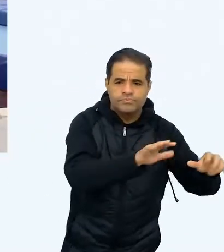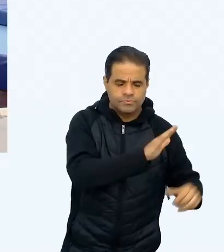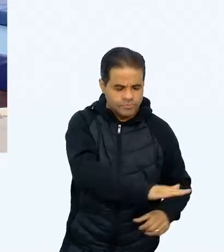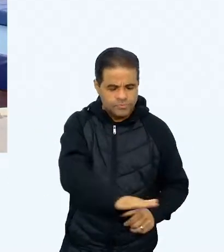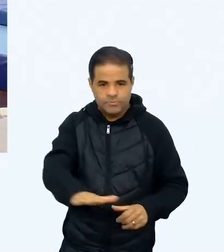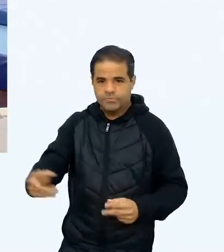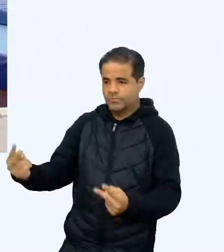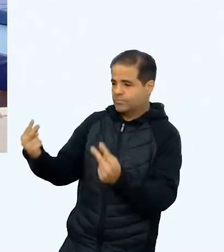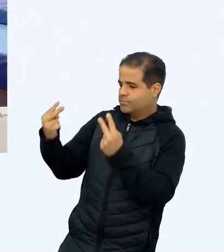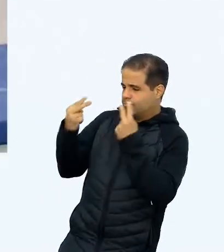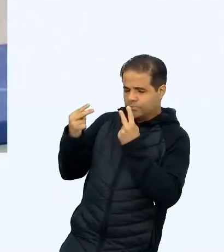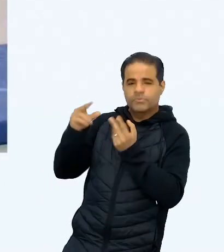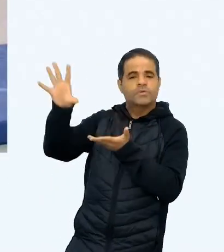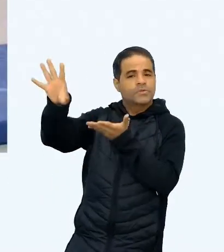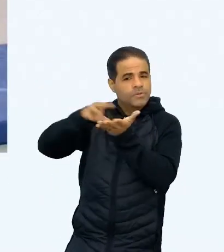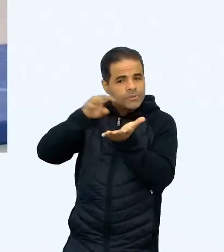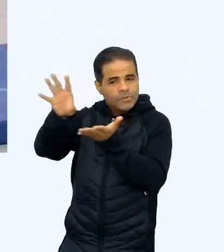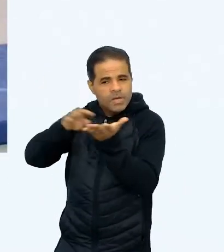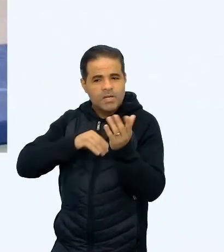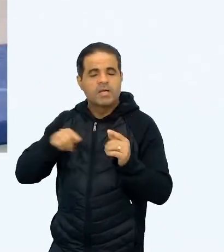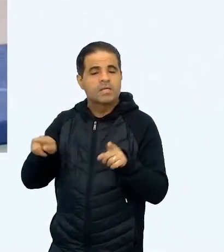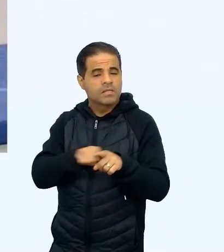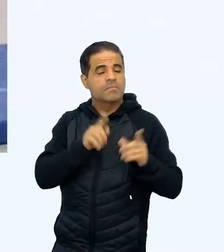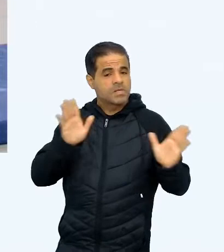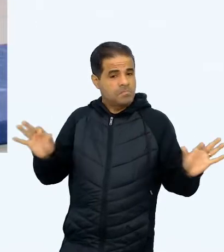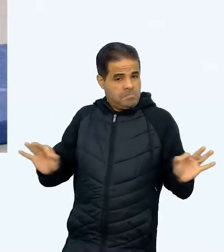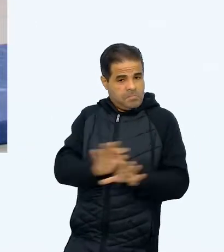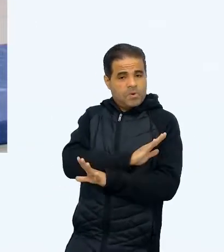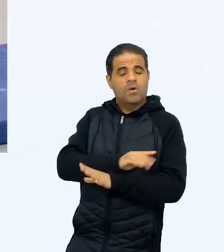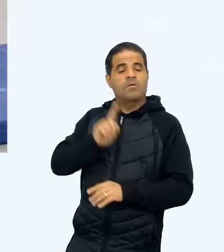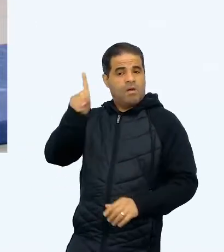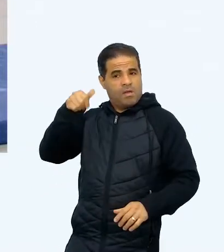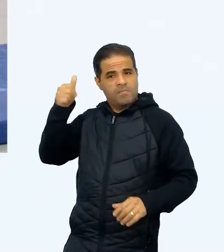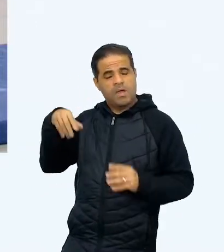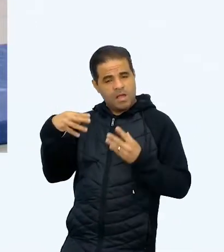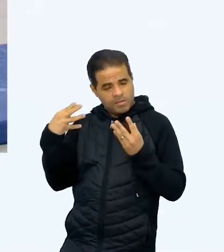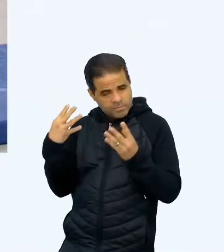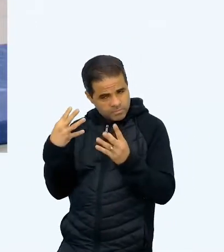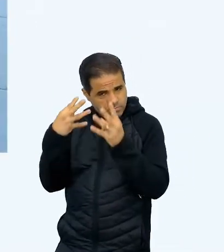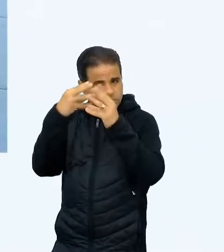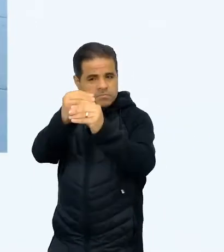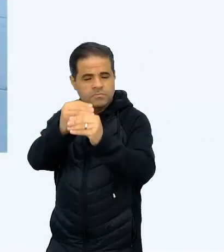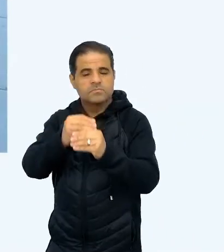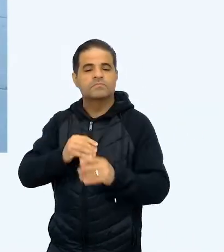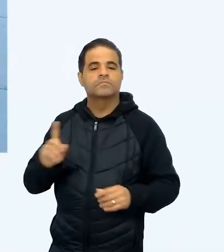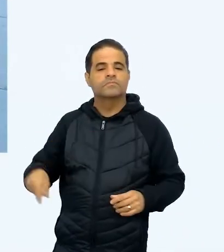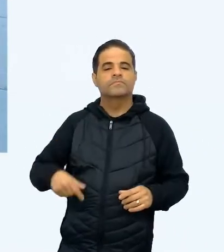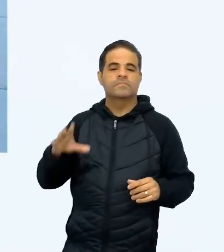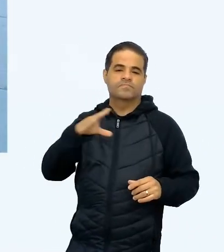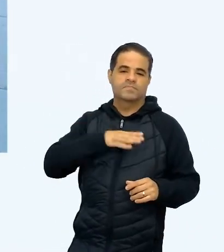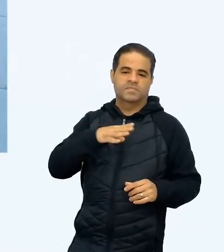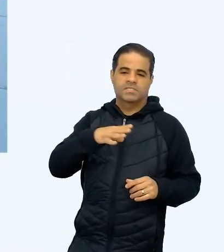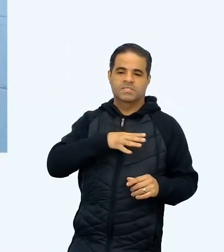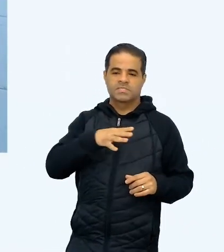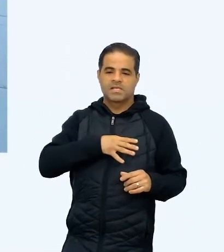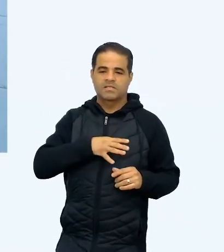vão se espelhando nos atletas que nós já temos. Então só acrescentou para o esporte na cidade.